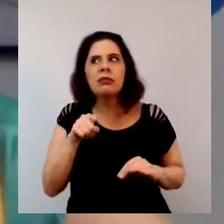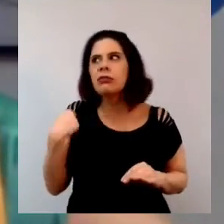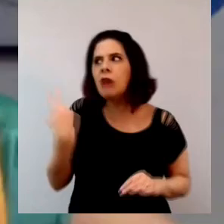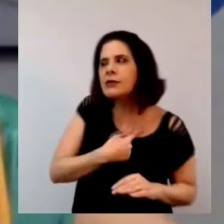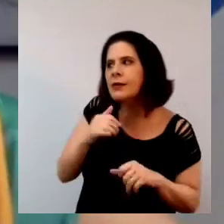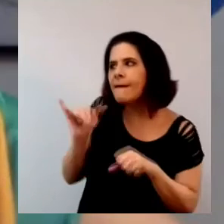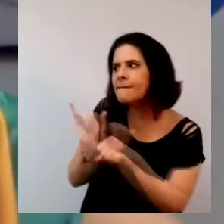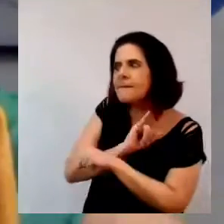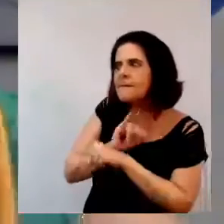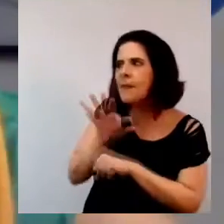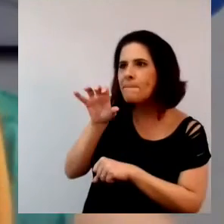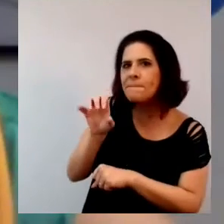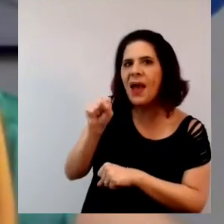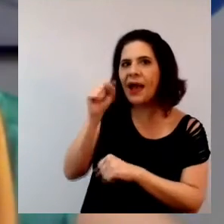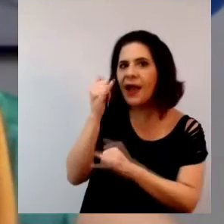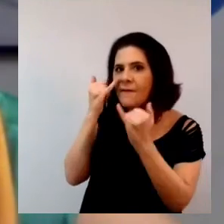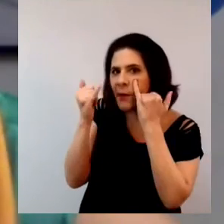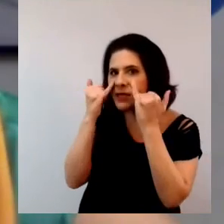do Facebook, sei lá,